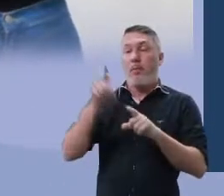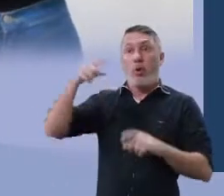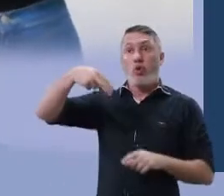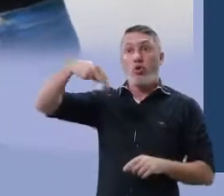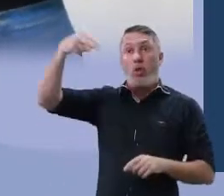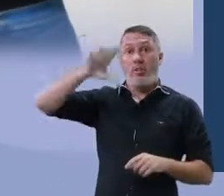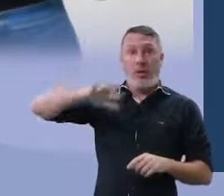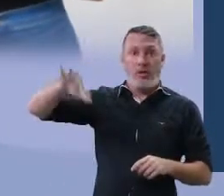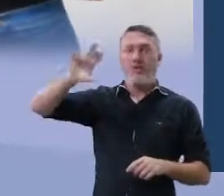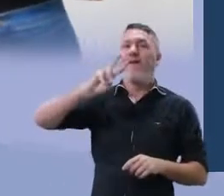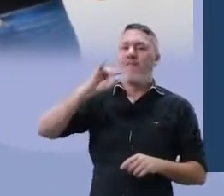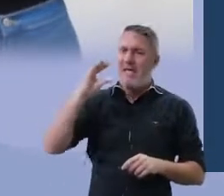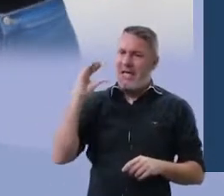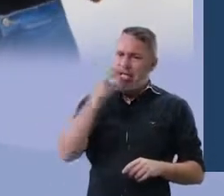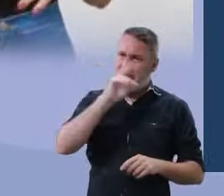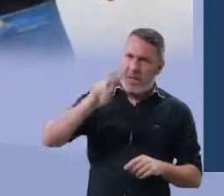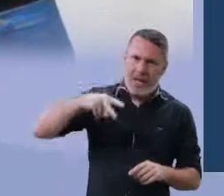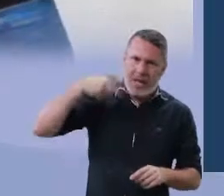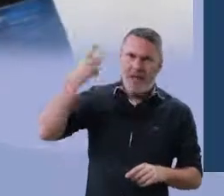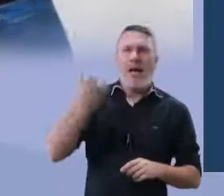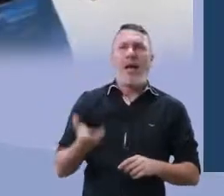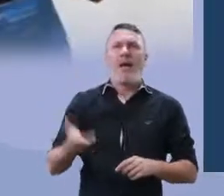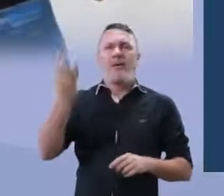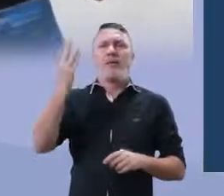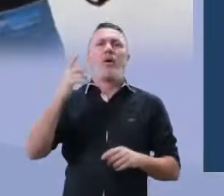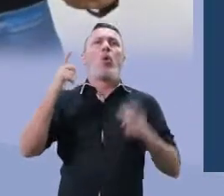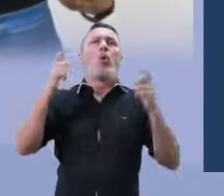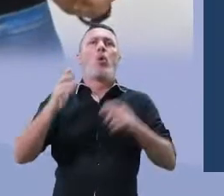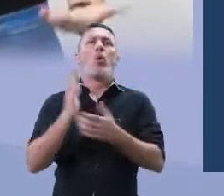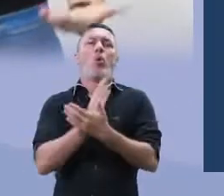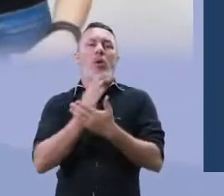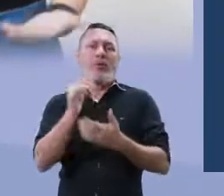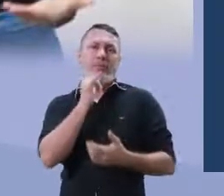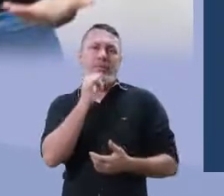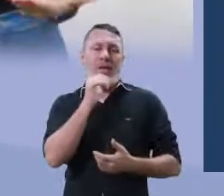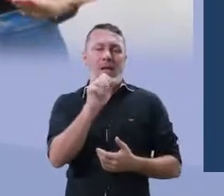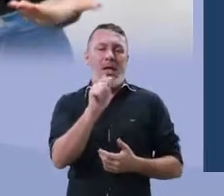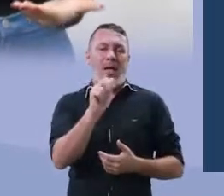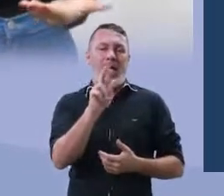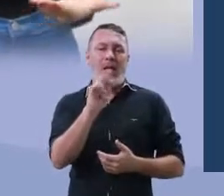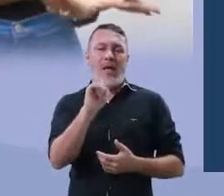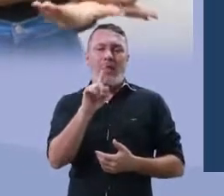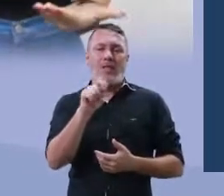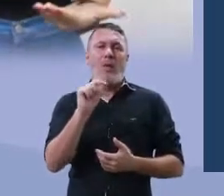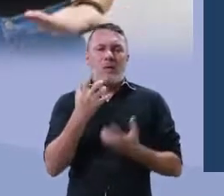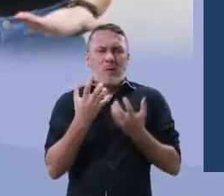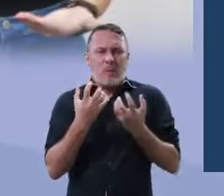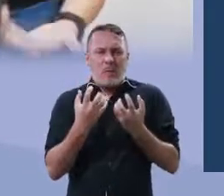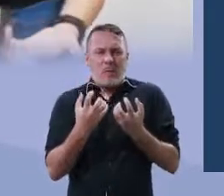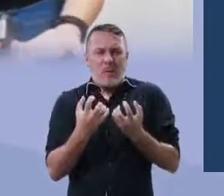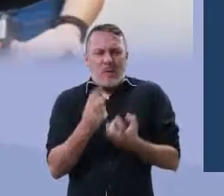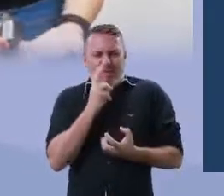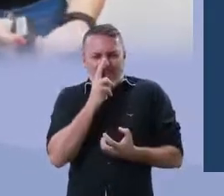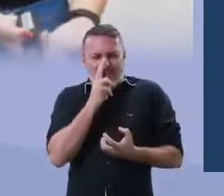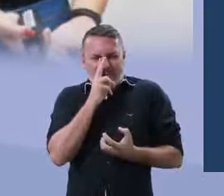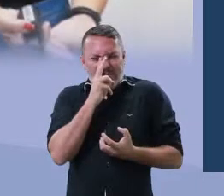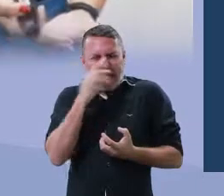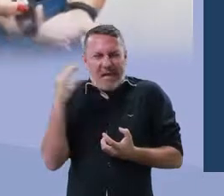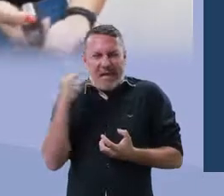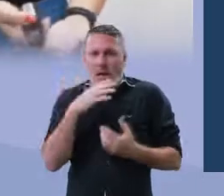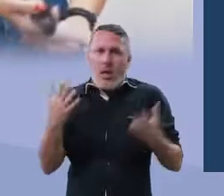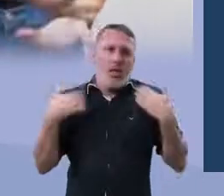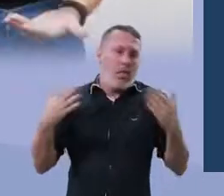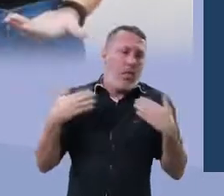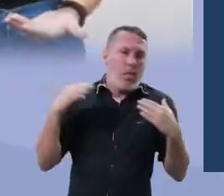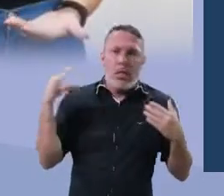No Nordeste, a gente vai ter um aumento ainda mais da temperatura, passando de uma região semiárida para completamente árida,